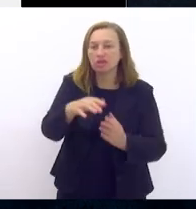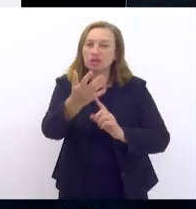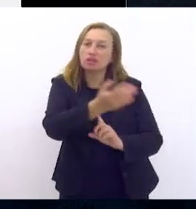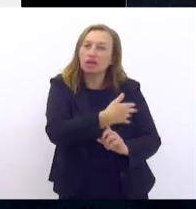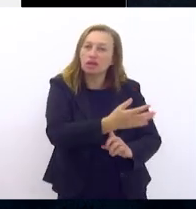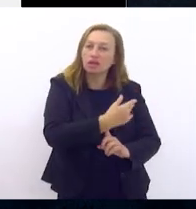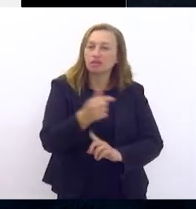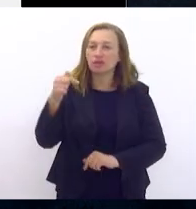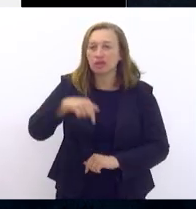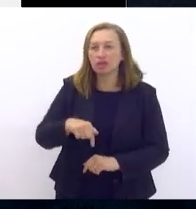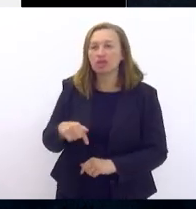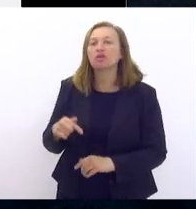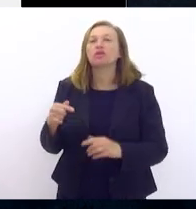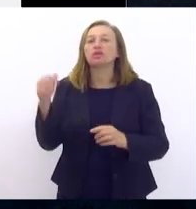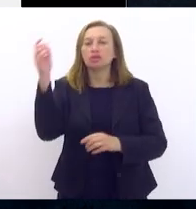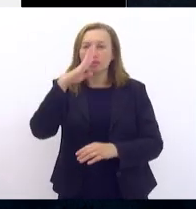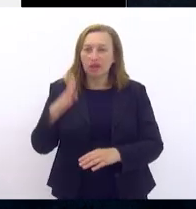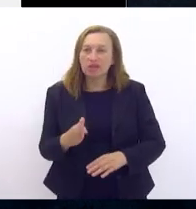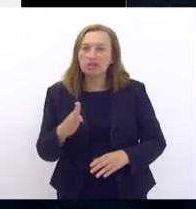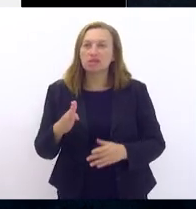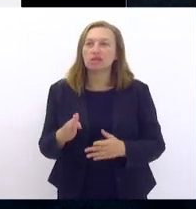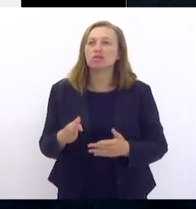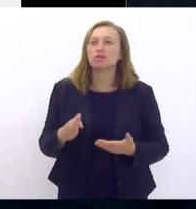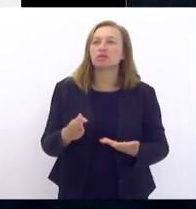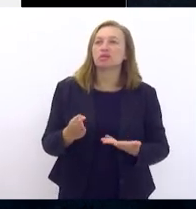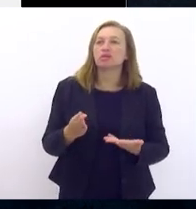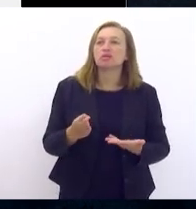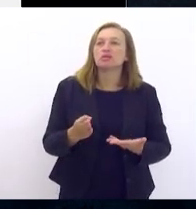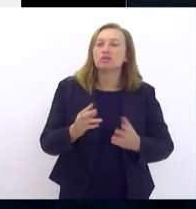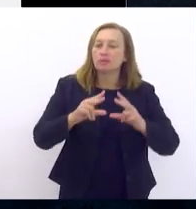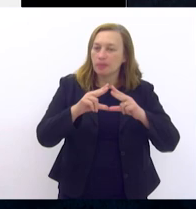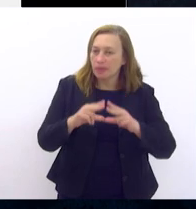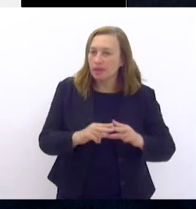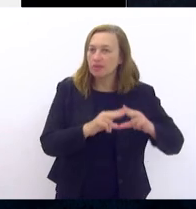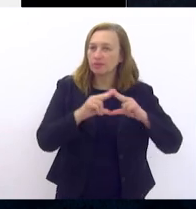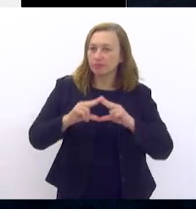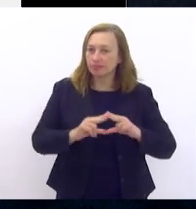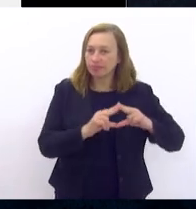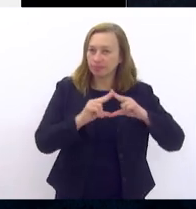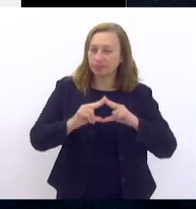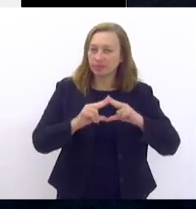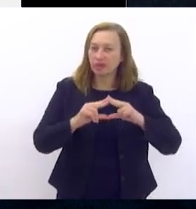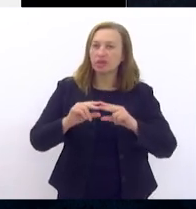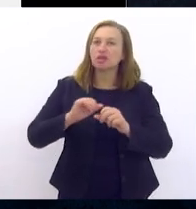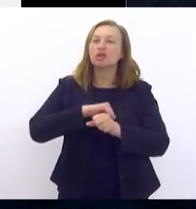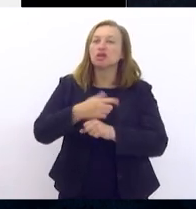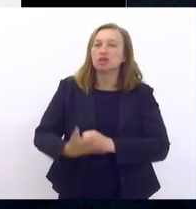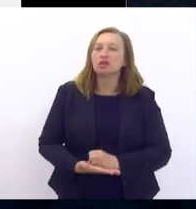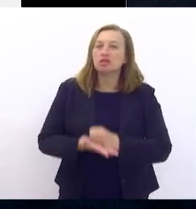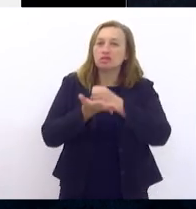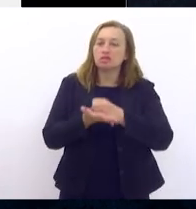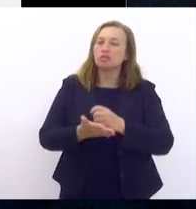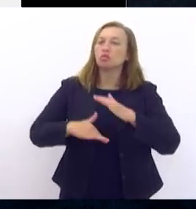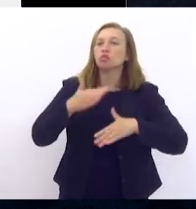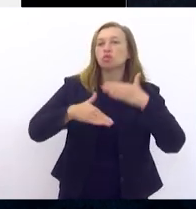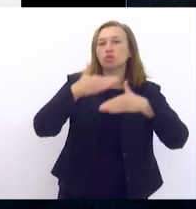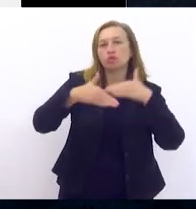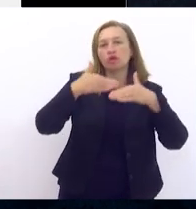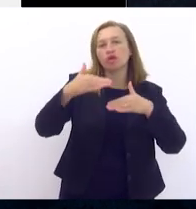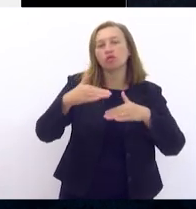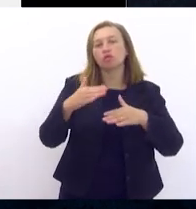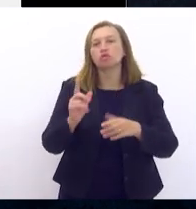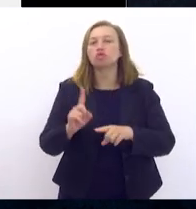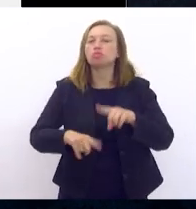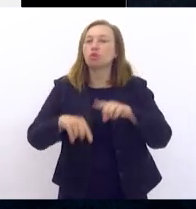aqui no Brasil entre um foi para trazer Esse aspecto de reciclagem e sustentabilidade desenvolver os produtos